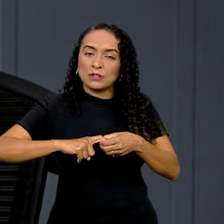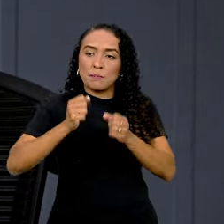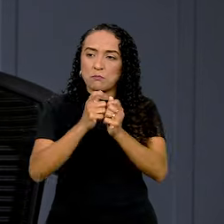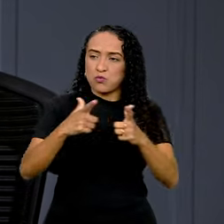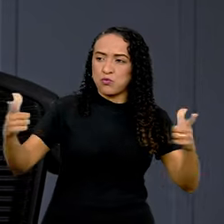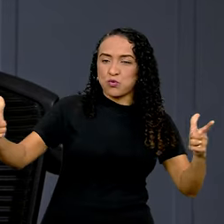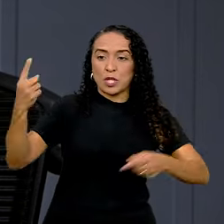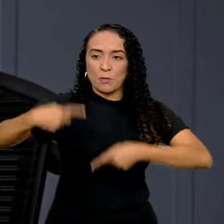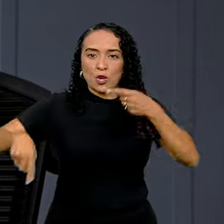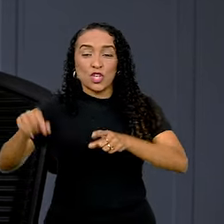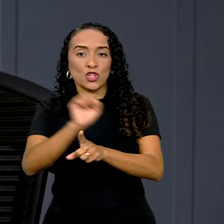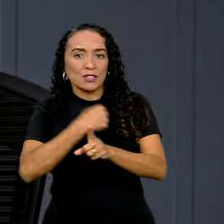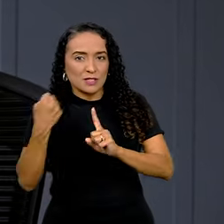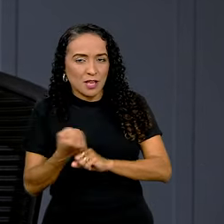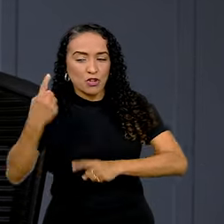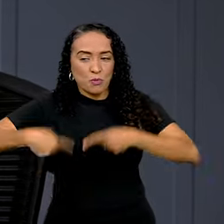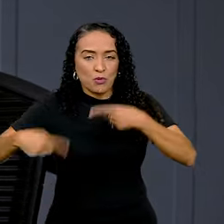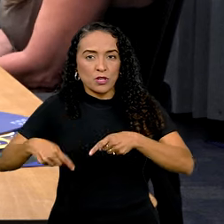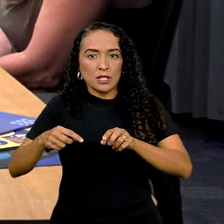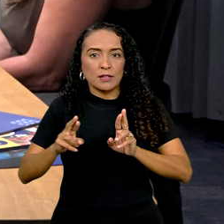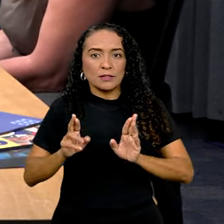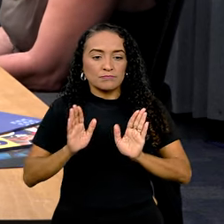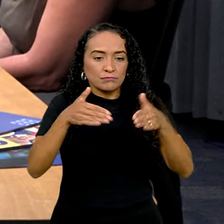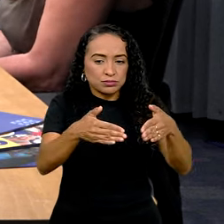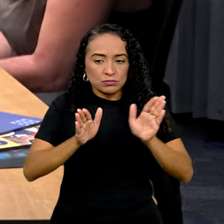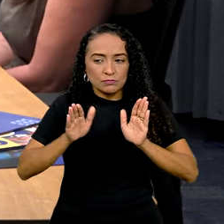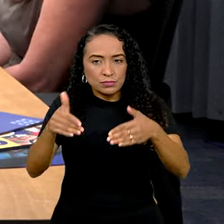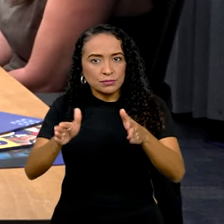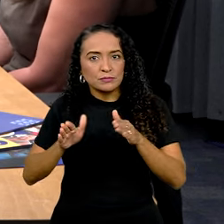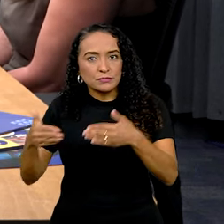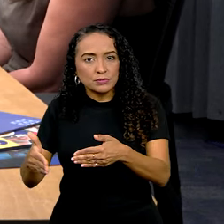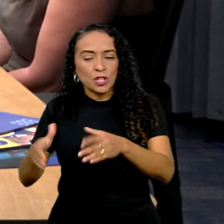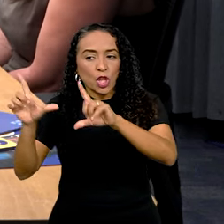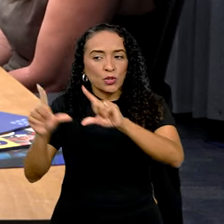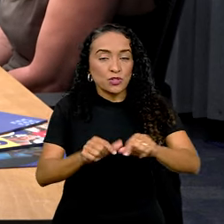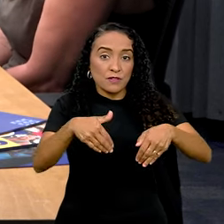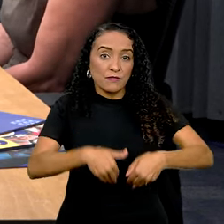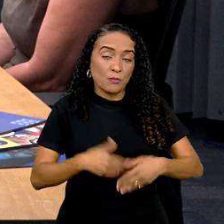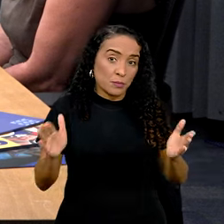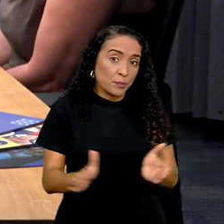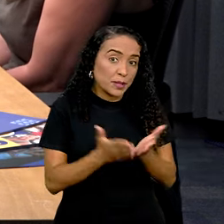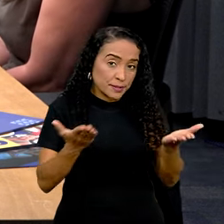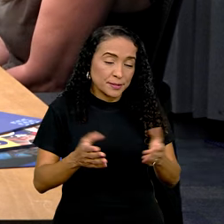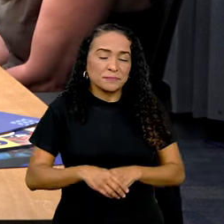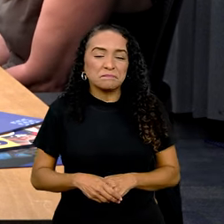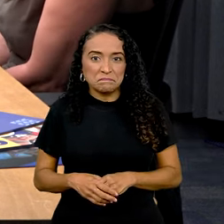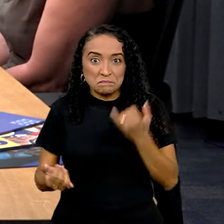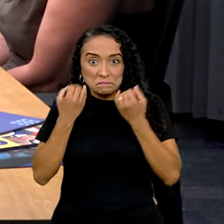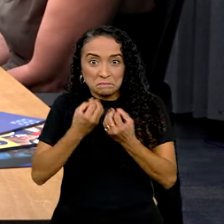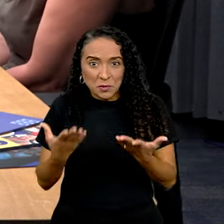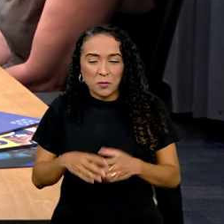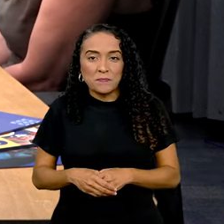e expansão das políticas sociais e de políticas direcionadas e com foco em reduzir a fome e a pobreza